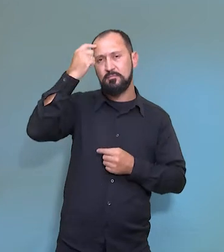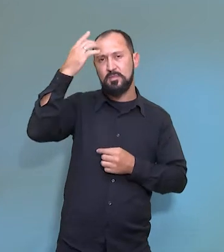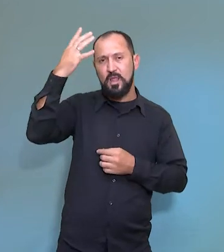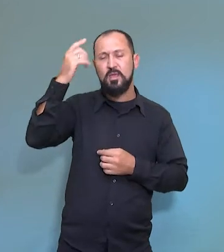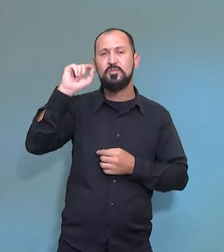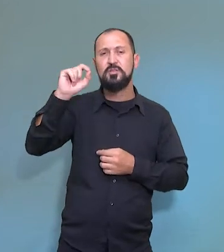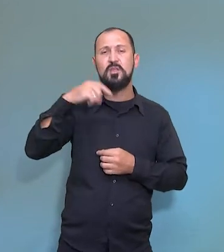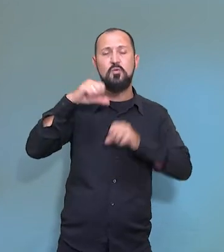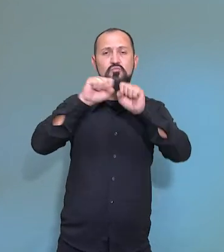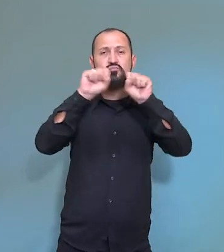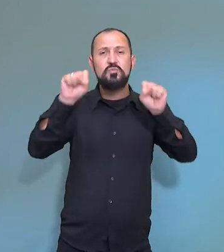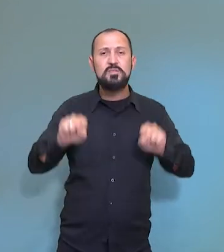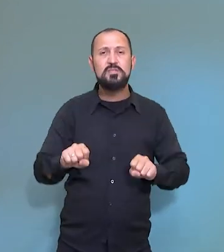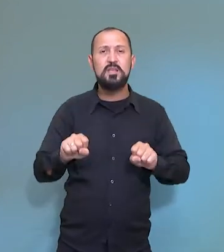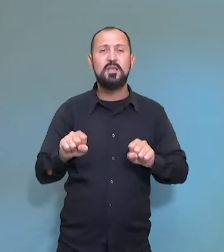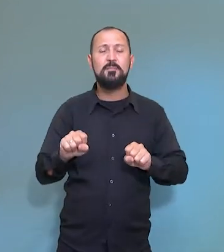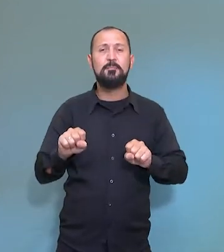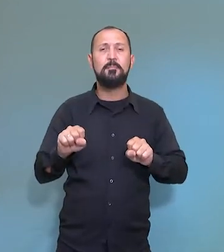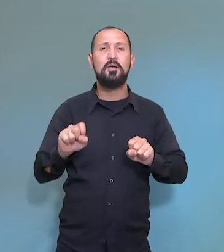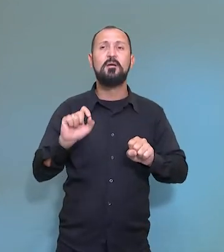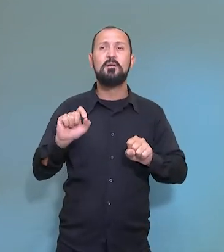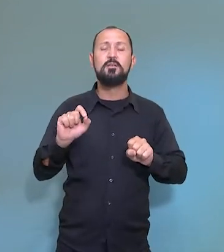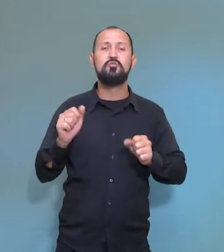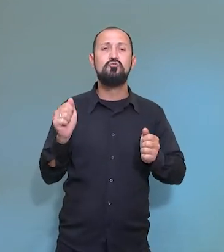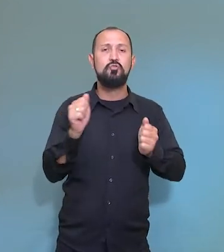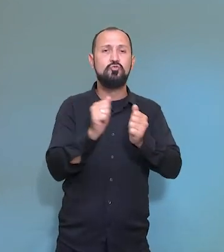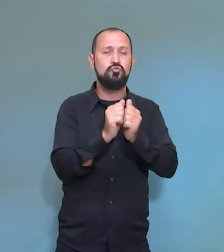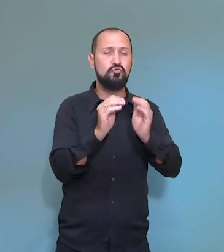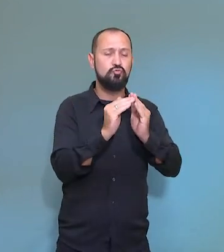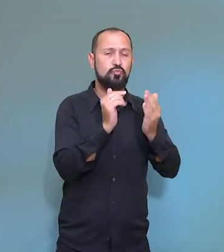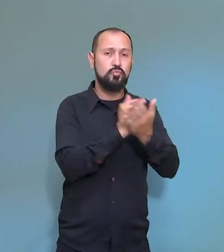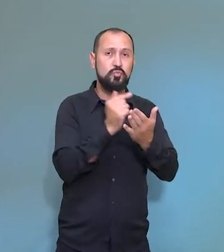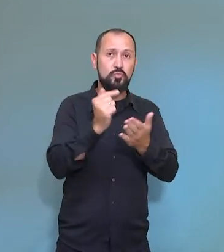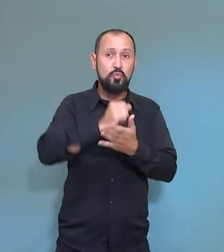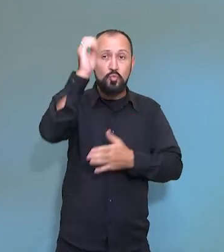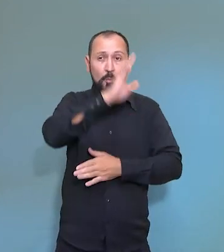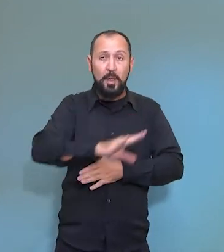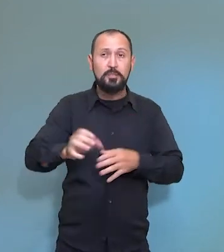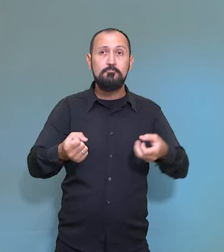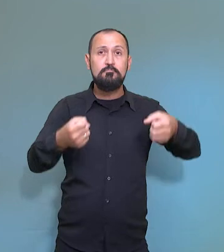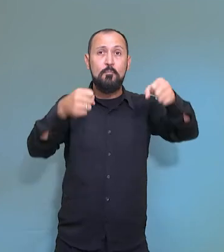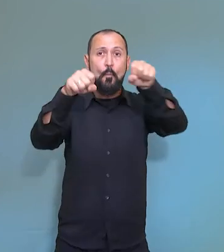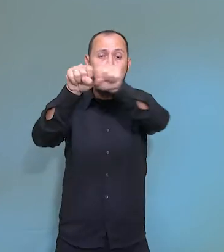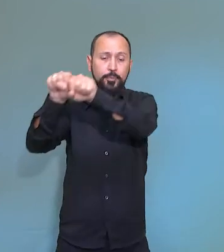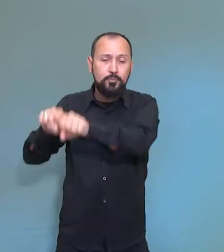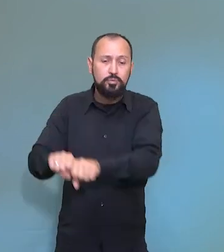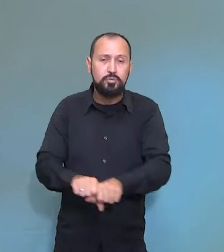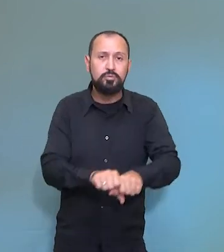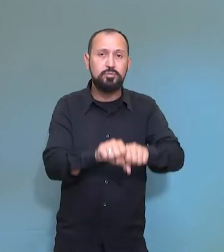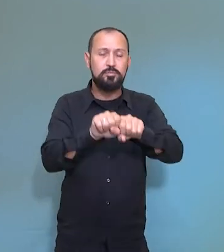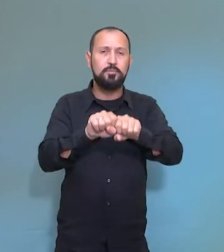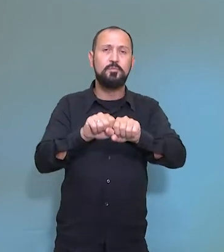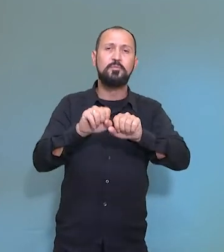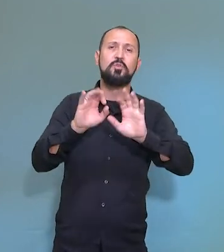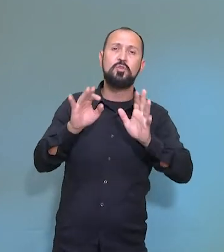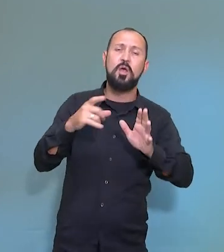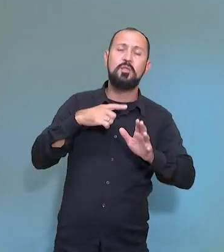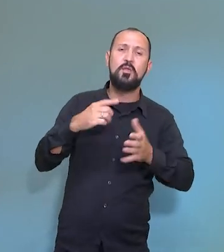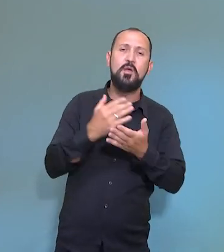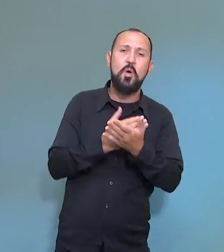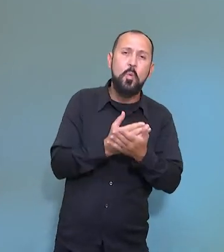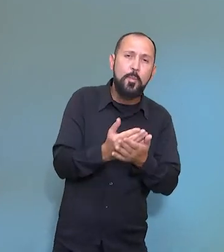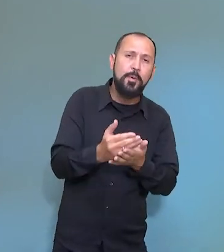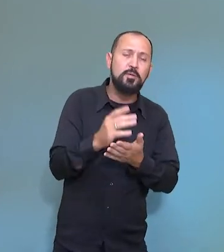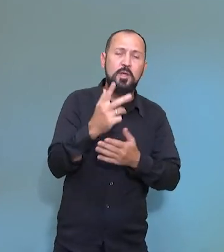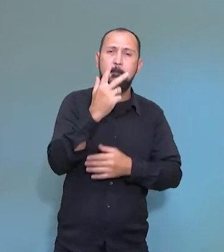essa ideia de se trazer um sistema eletrônico que integrasse isso de forma nacional, todos os registros públicos no Brasil? A gente já teve